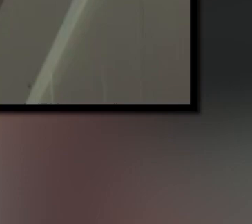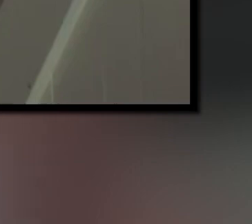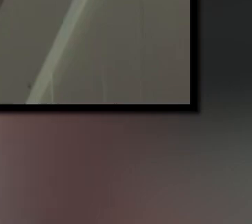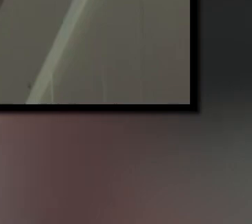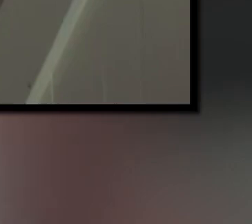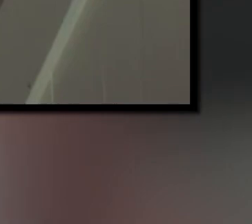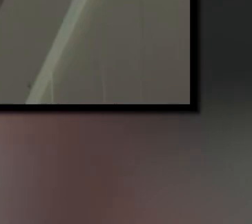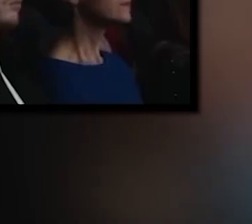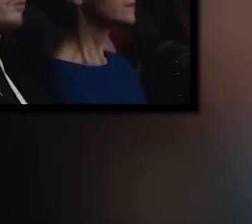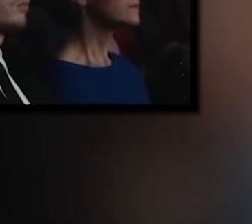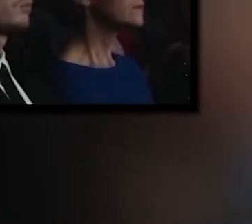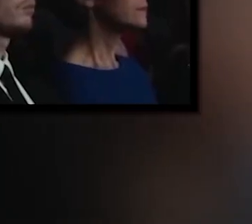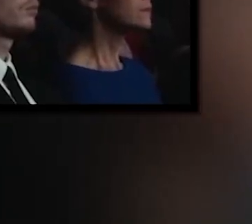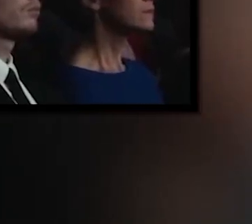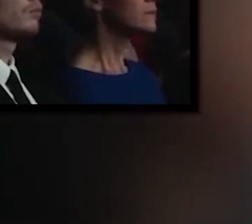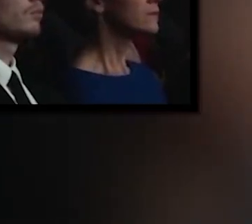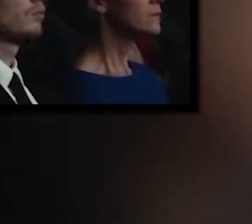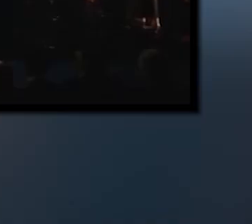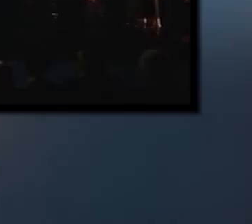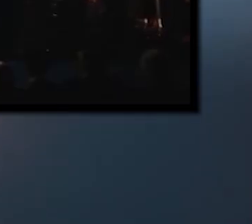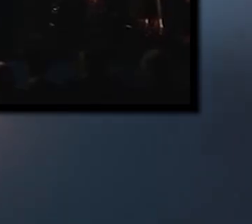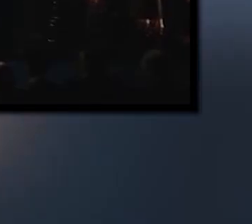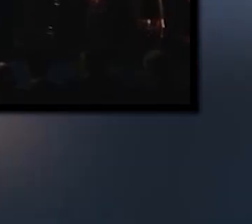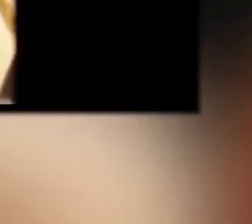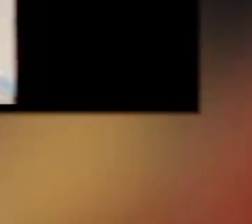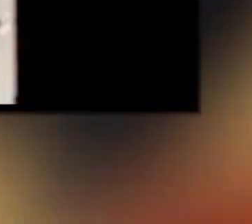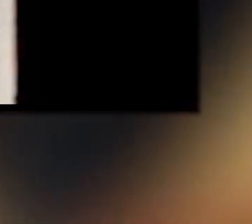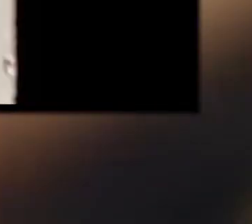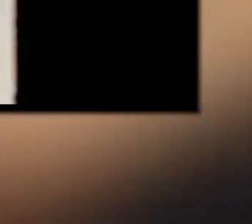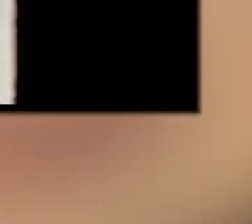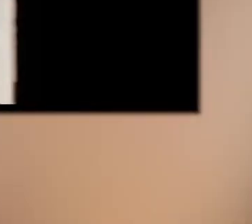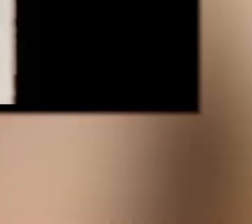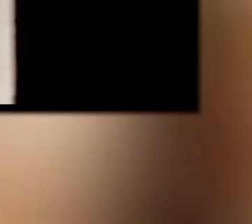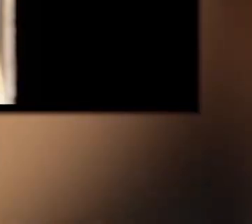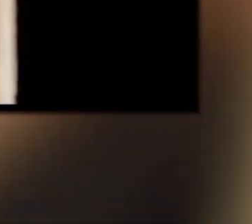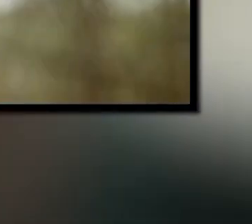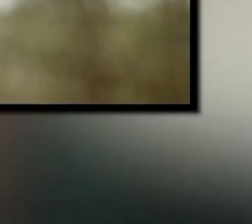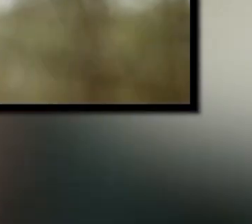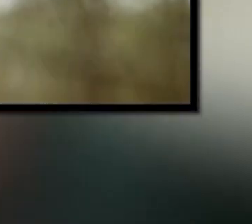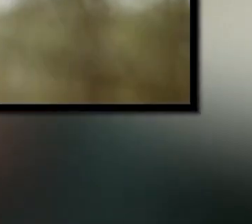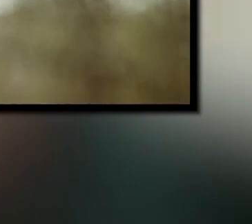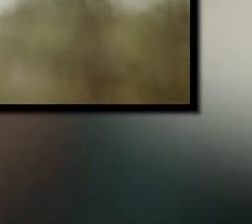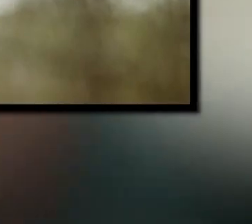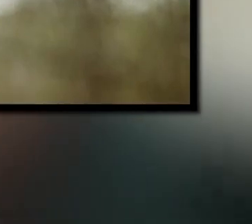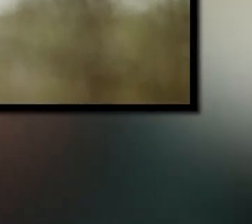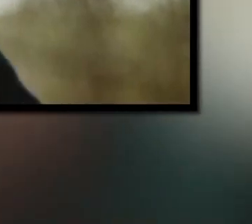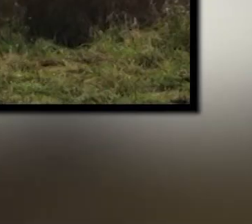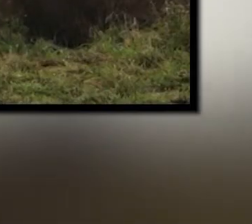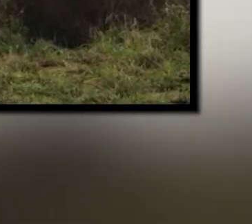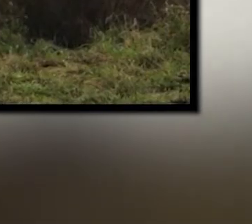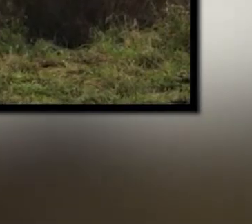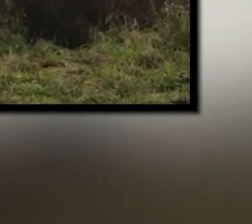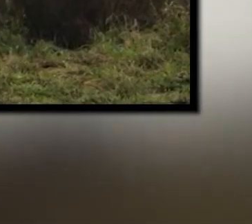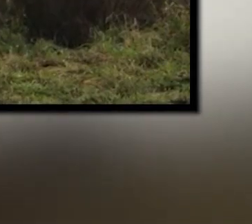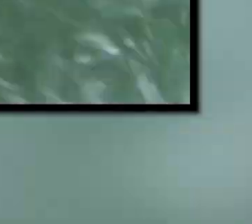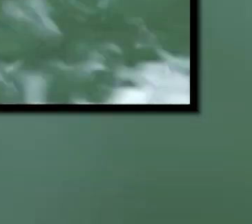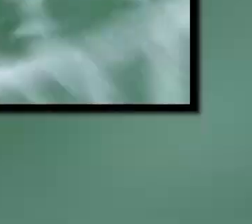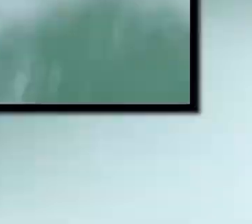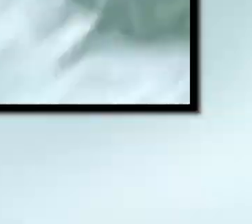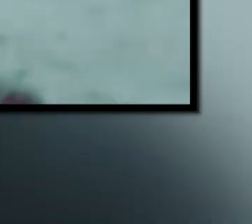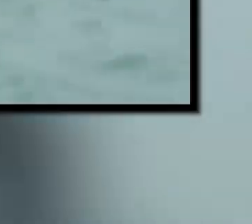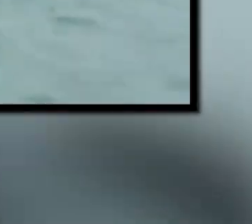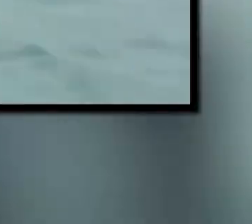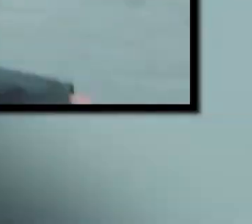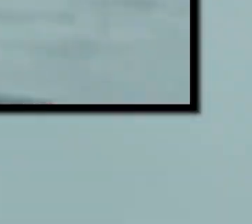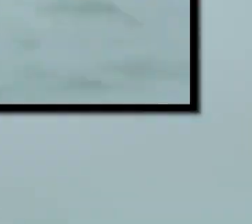mee gedaan. Waarom nu dan ineens wel? Ik geef mijn leven terug. Begrijp je, met alles wat ik heb. Alles wat ik kan.